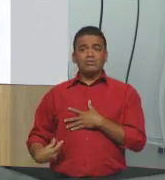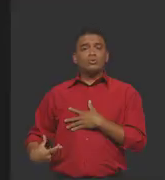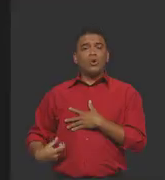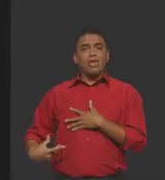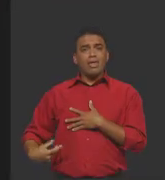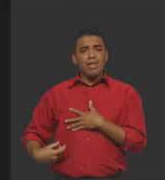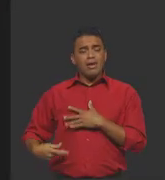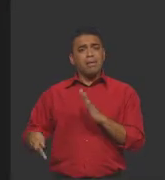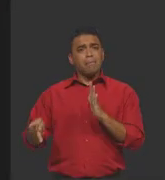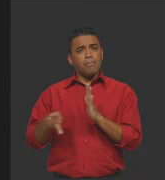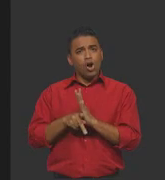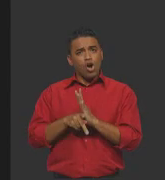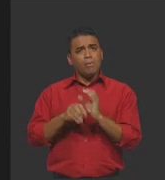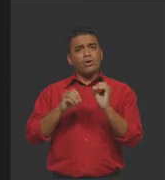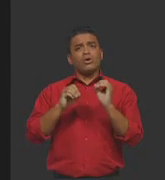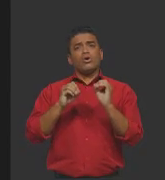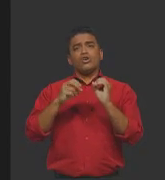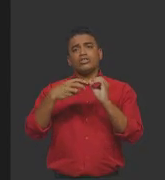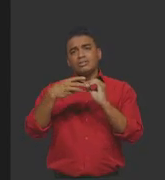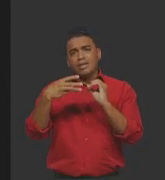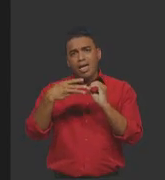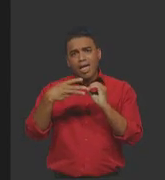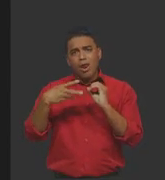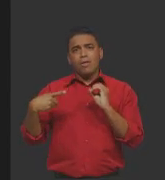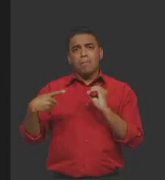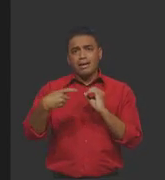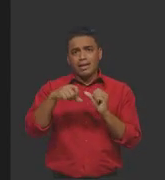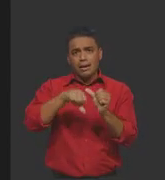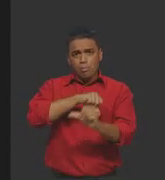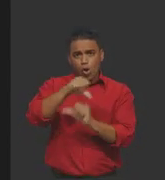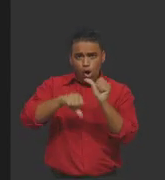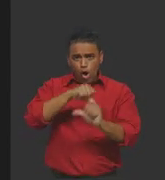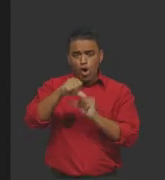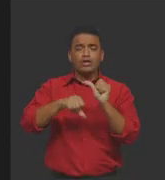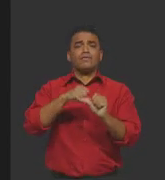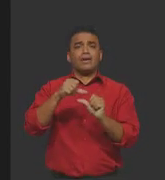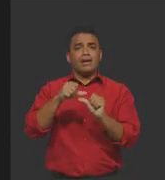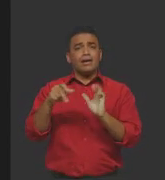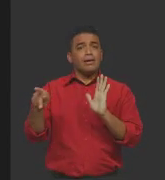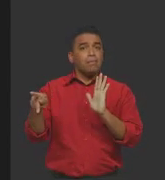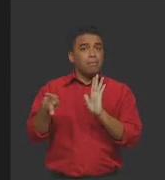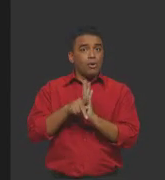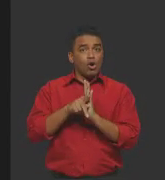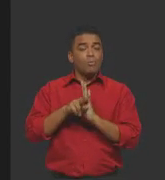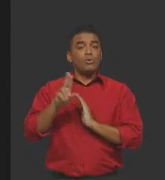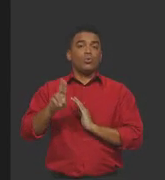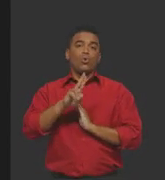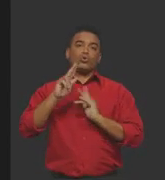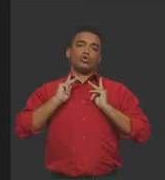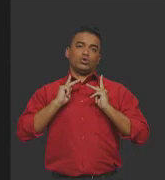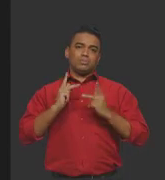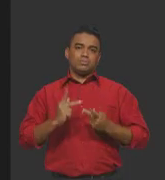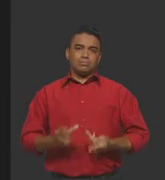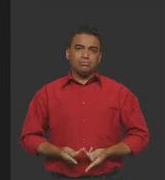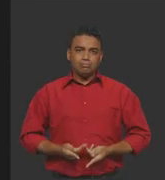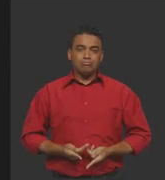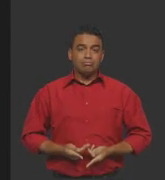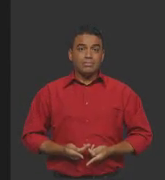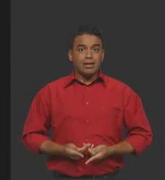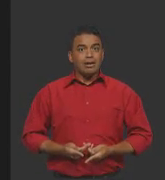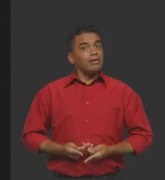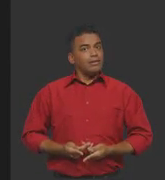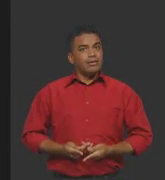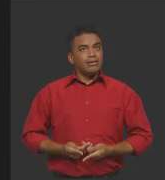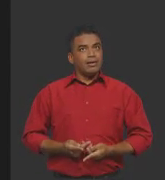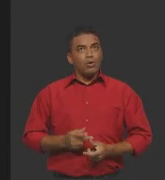de bactérias geneticamente modificadas e aprovada para uso em pacientes. Antes do desenvolvimento dessa